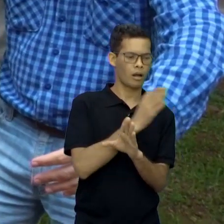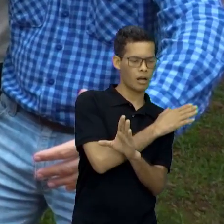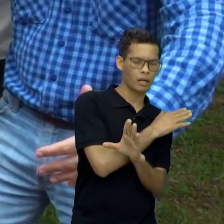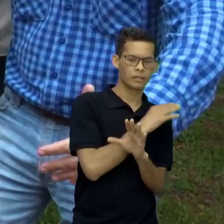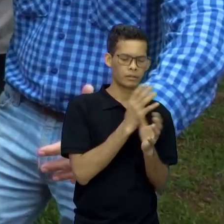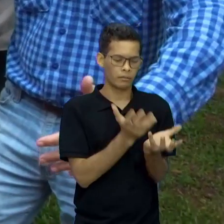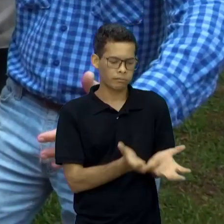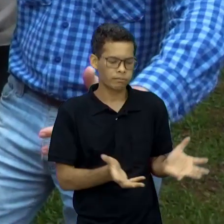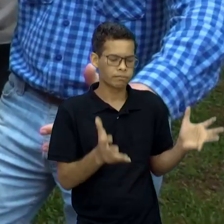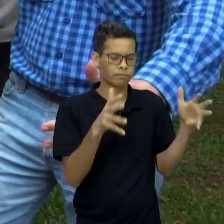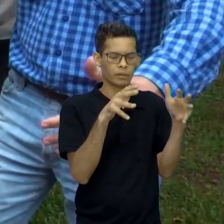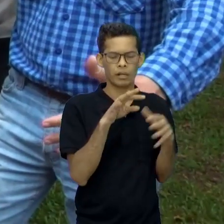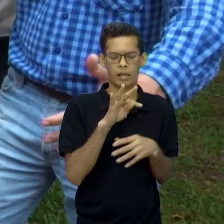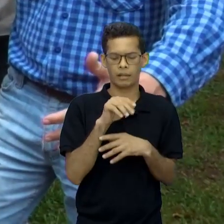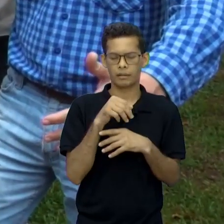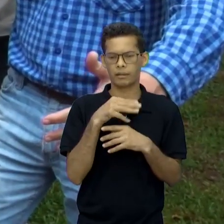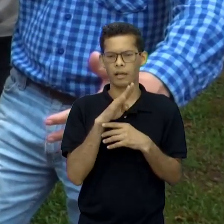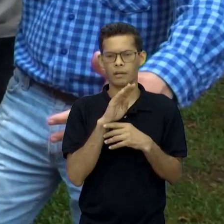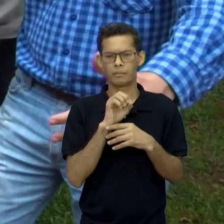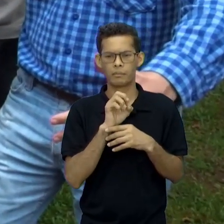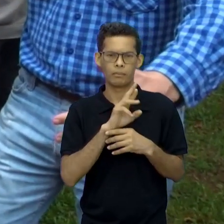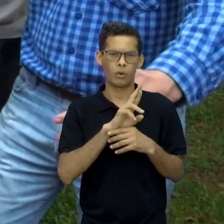tem, acho que 80 centímetros de diâmetro.